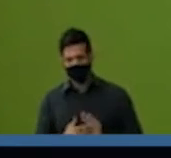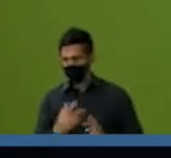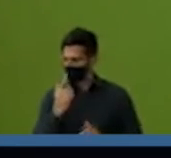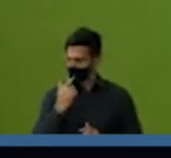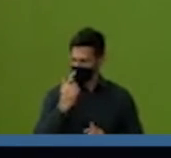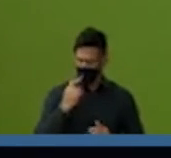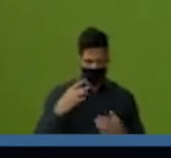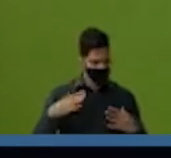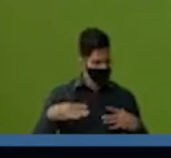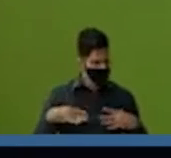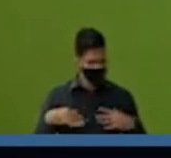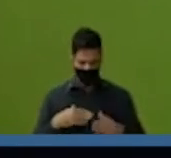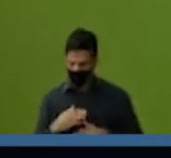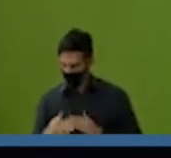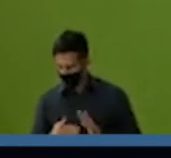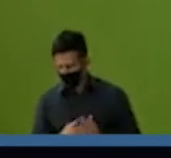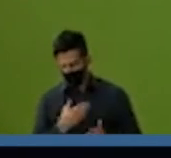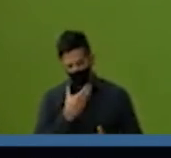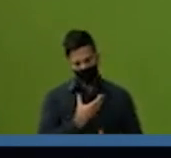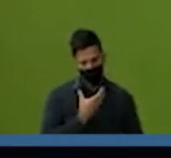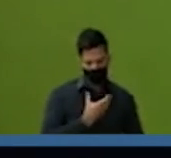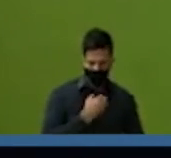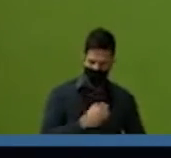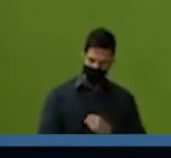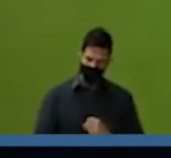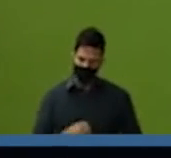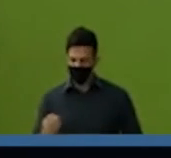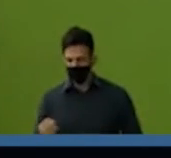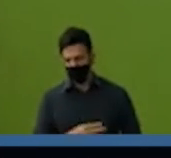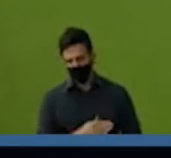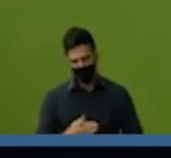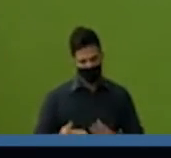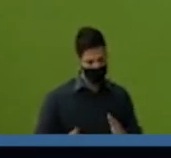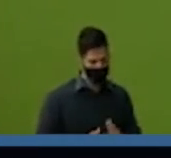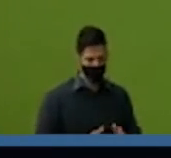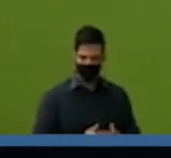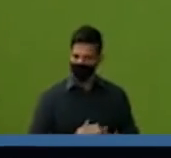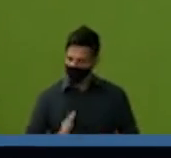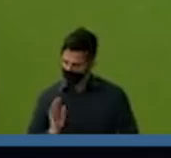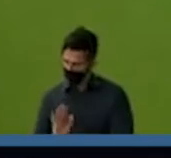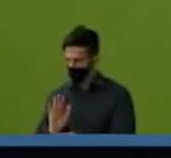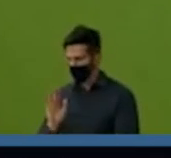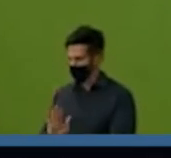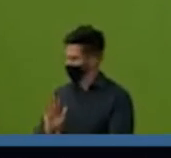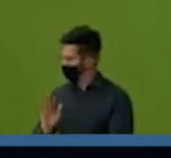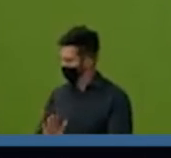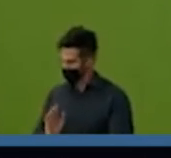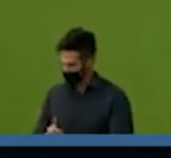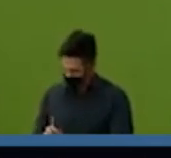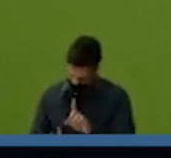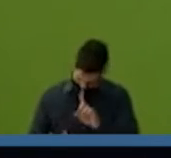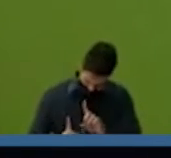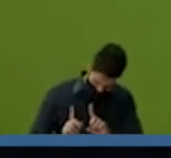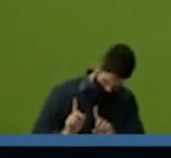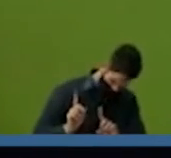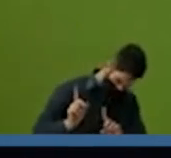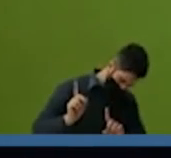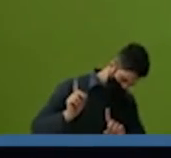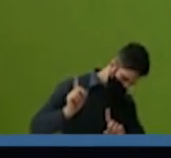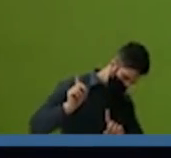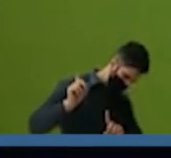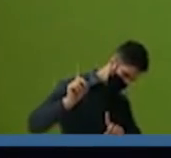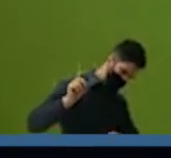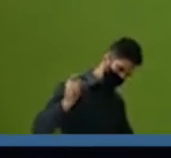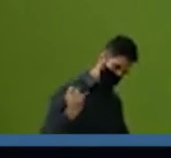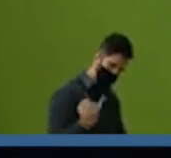Estado, Natal, Ano Novo, enfim. Tudo isso contribuiu para que nós tivéssemos,